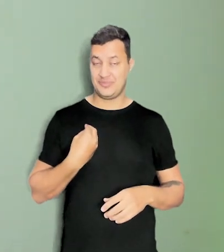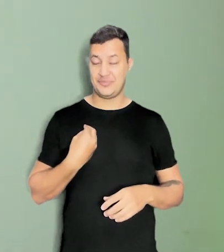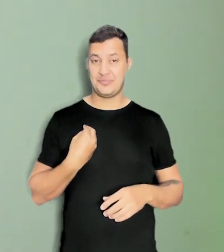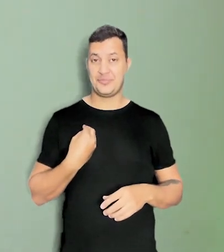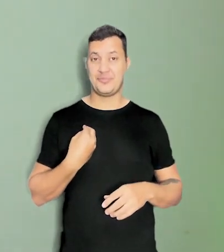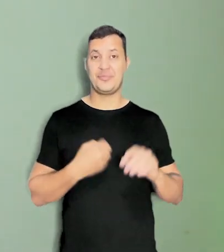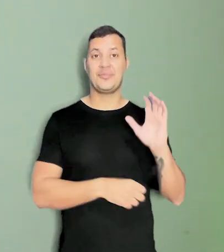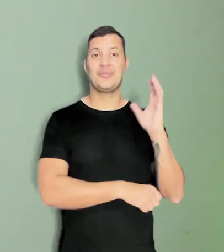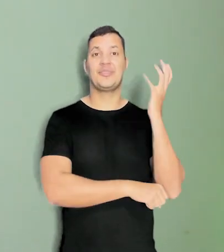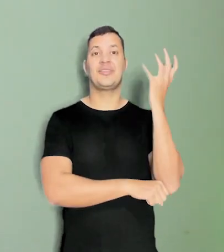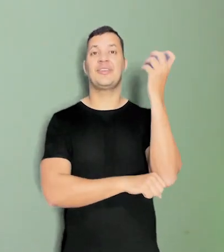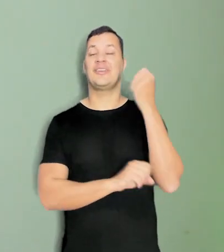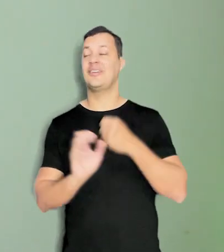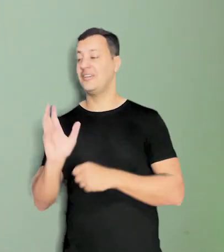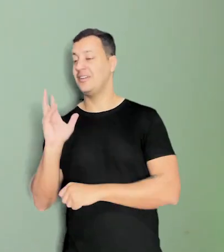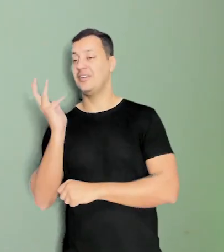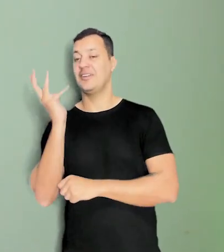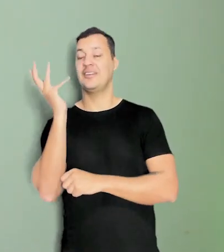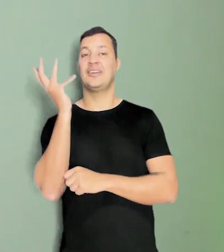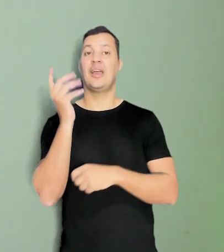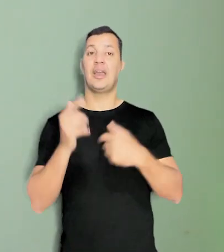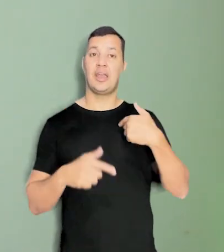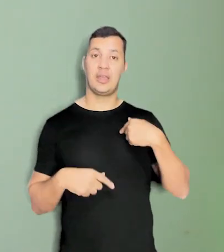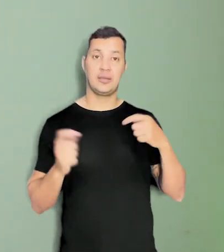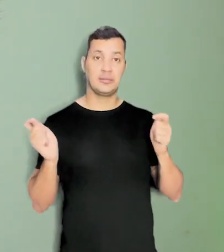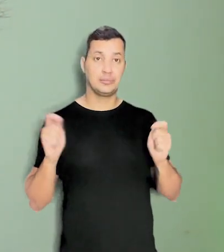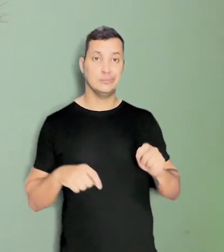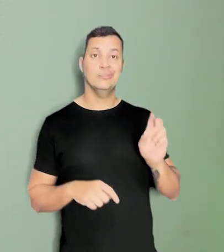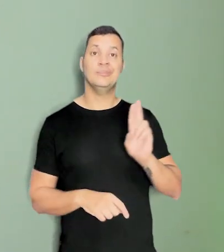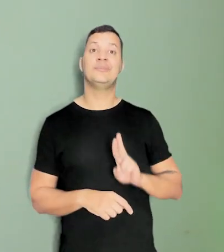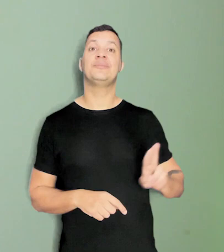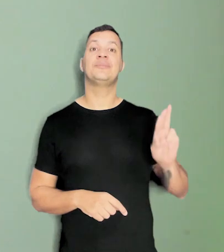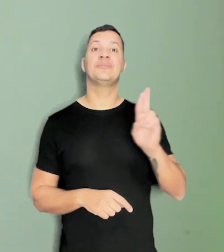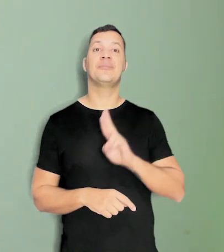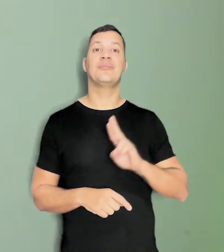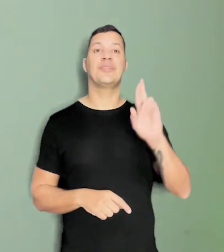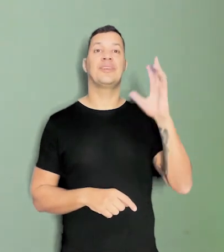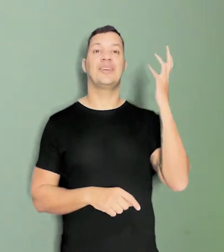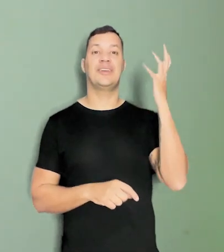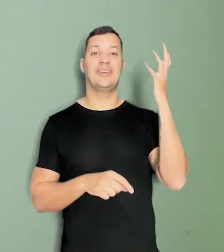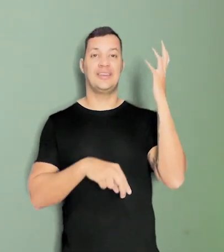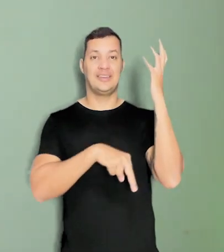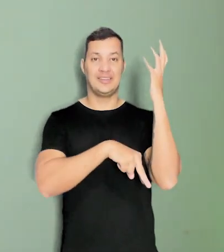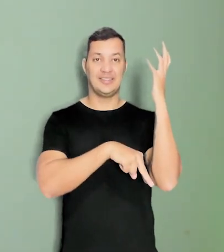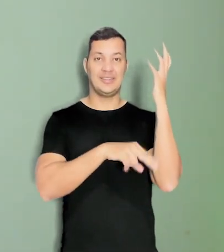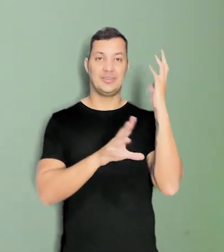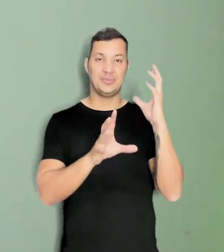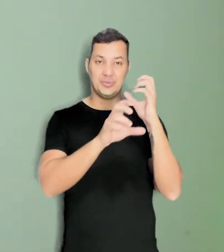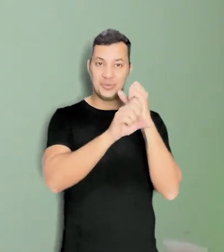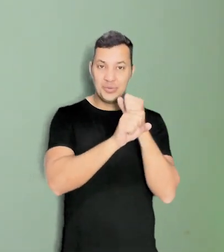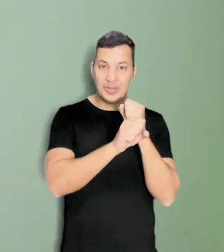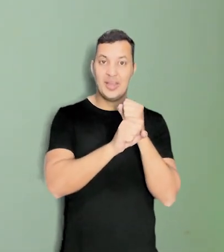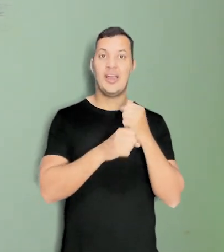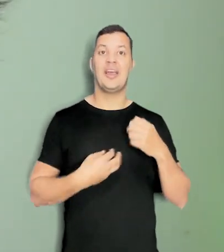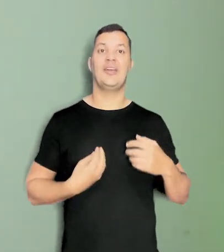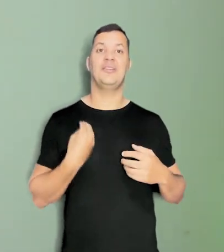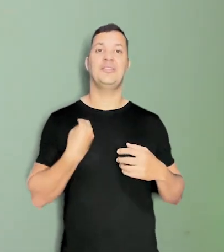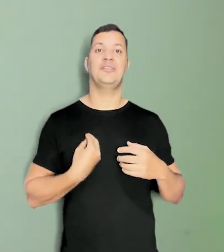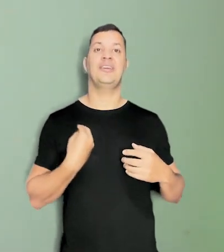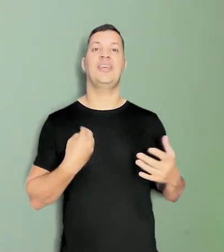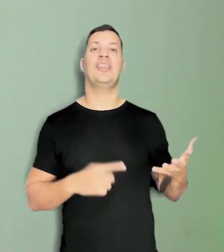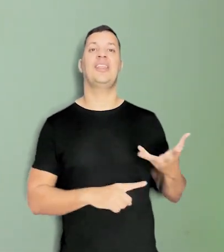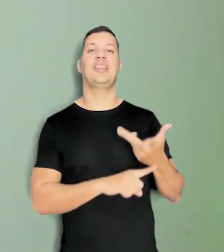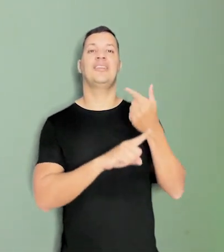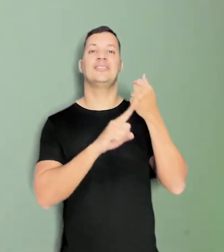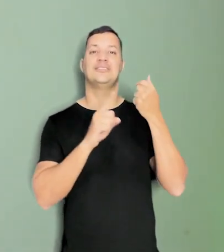árvore para eu poder usufruir dessa sombra, né? E poder, por exemplo, viver da arte aqui